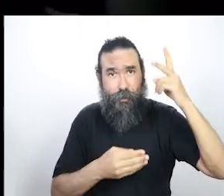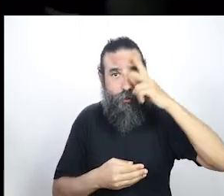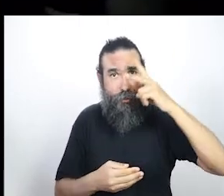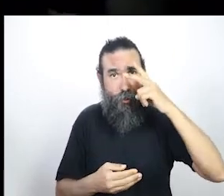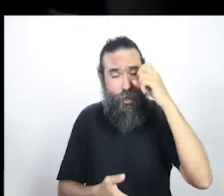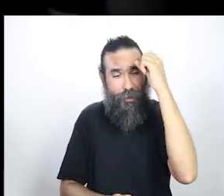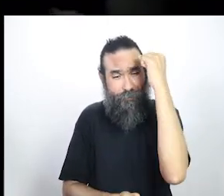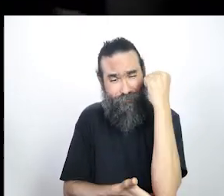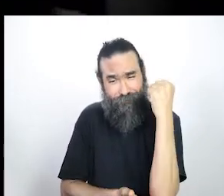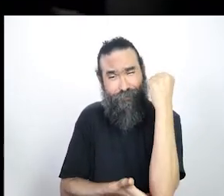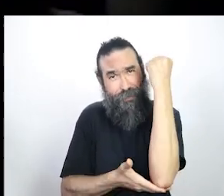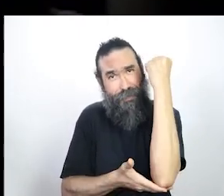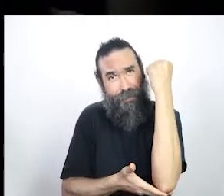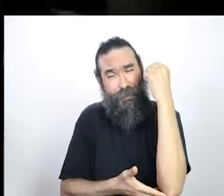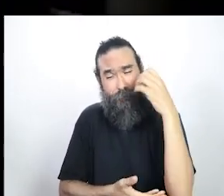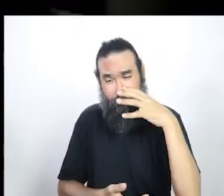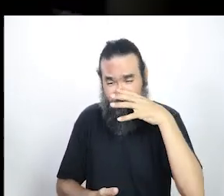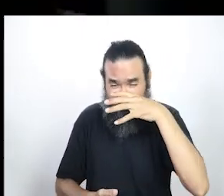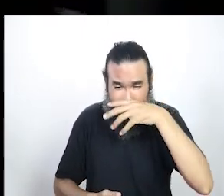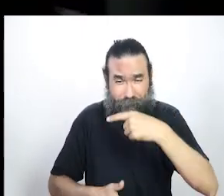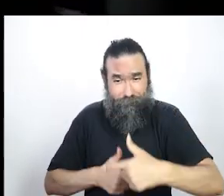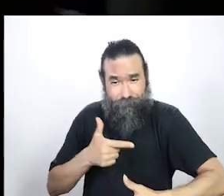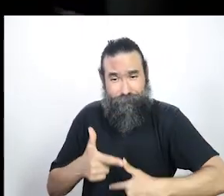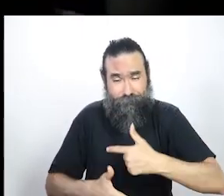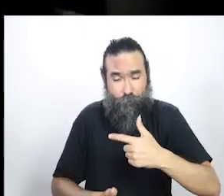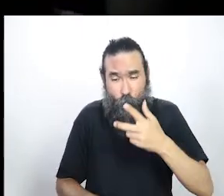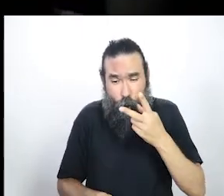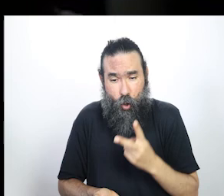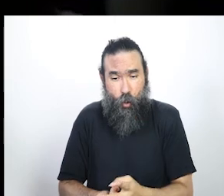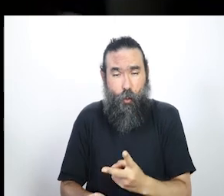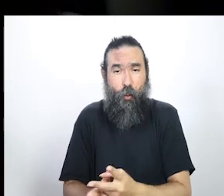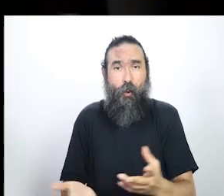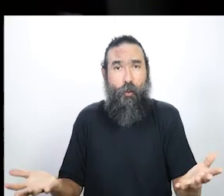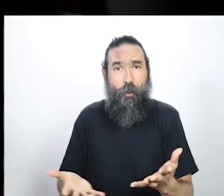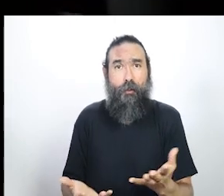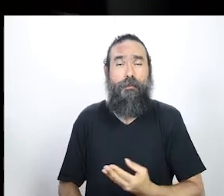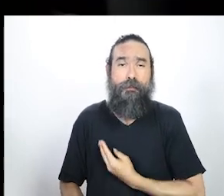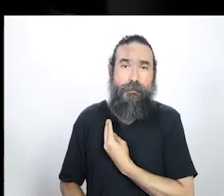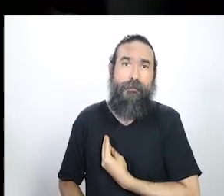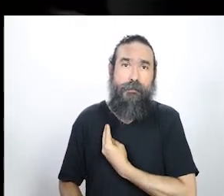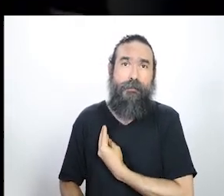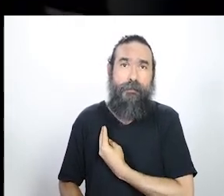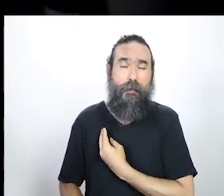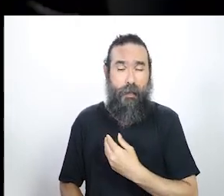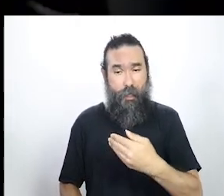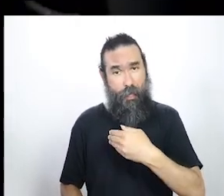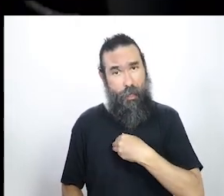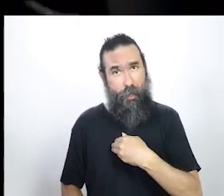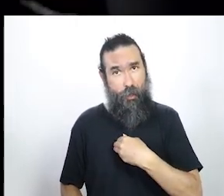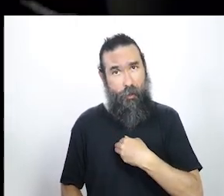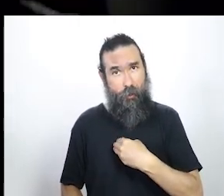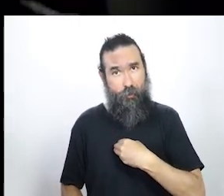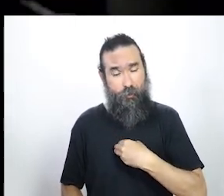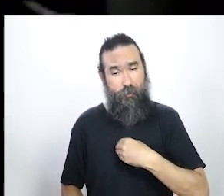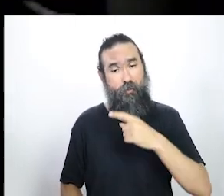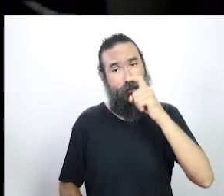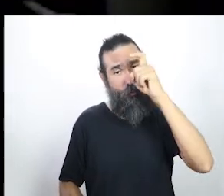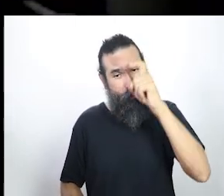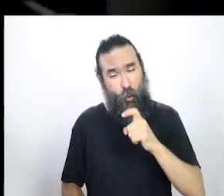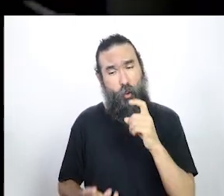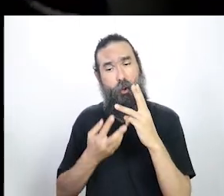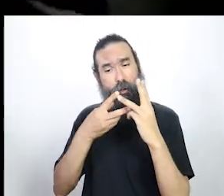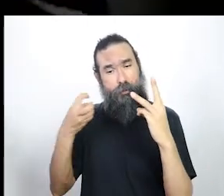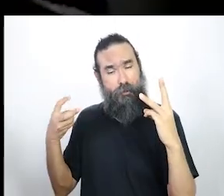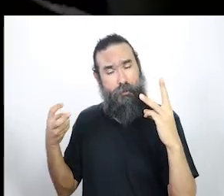processo histórico de resistência que nós somos o que somos hoje. Então, eu sou o que sempre quis